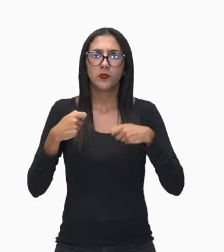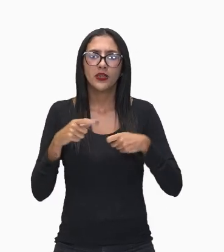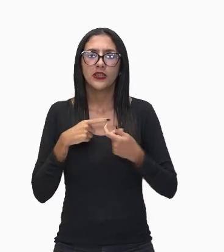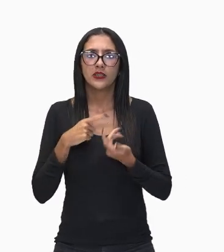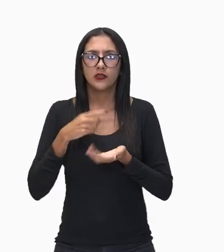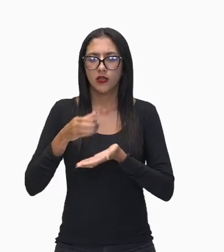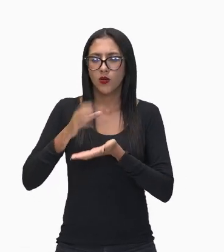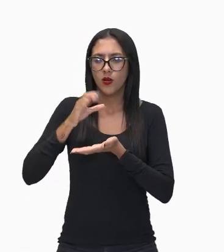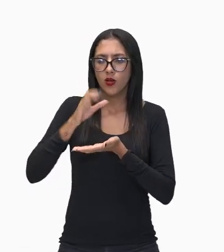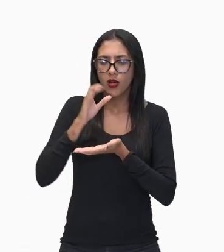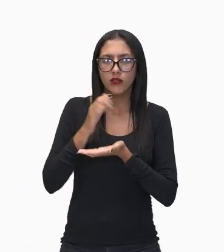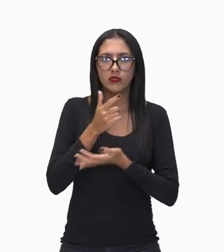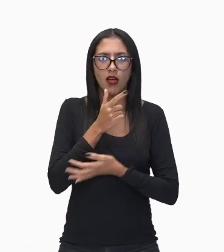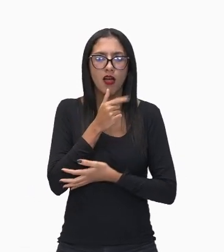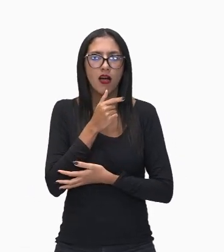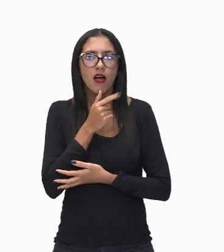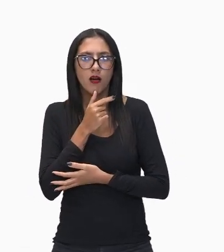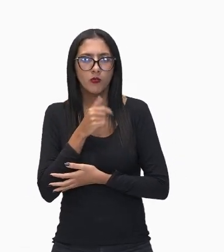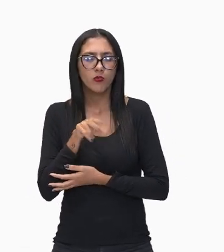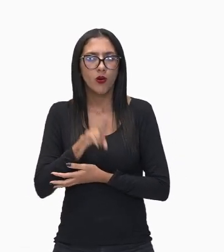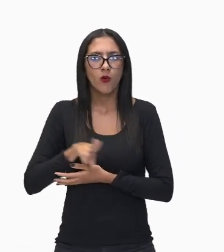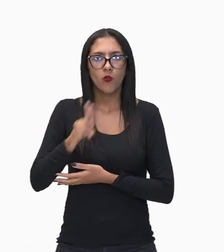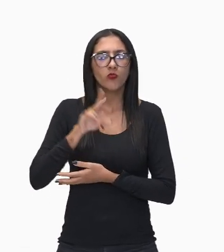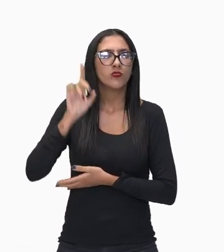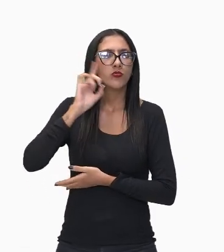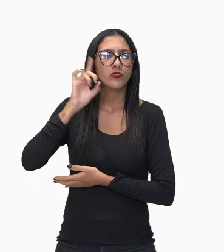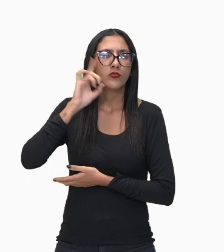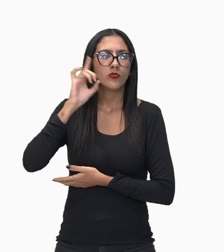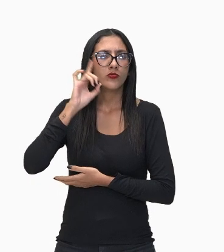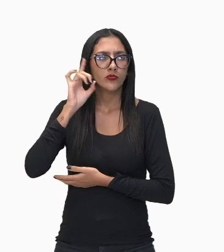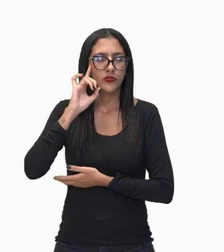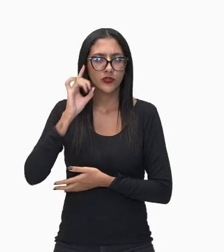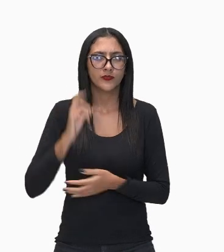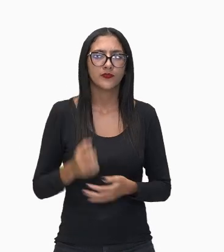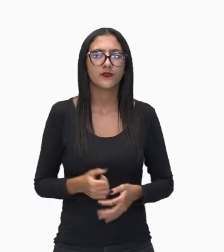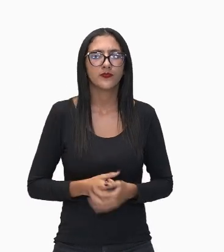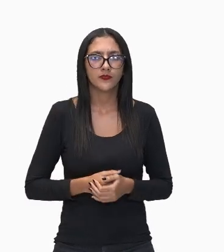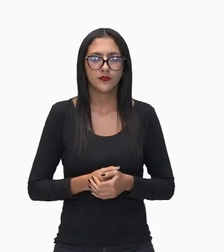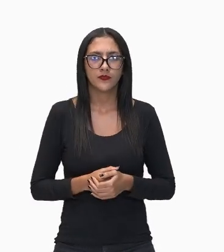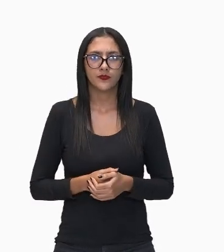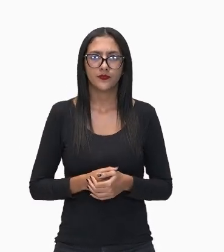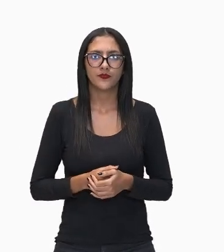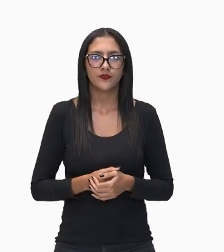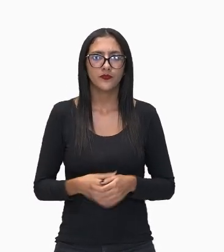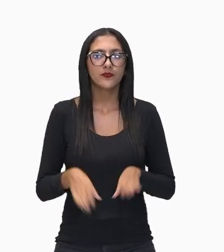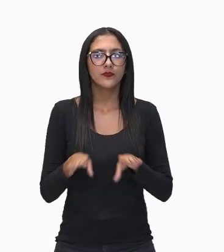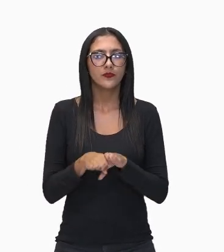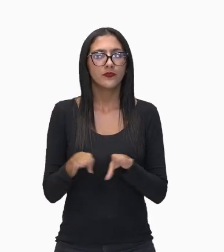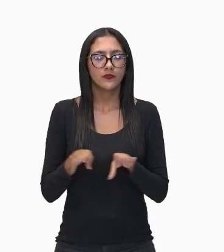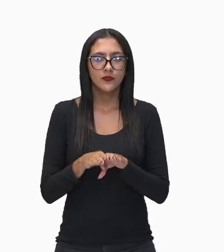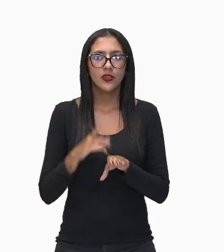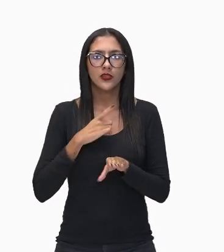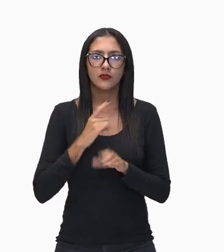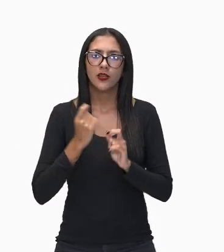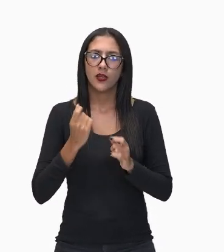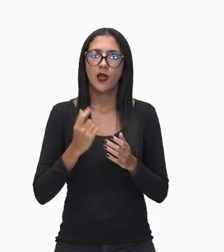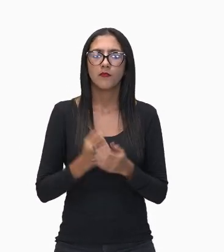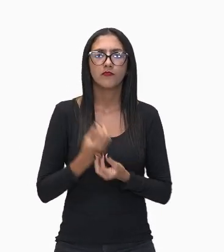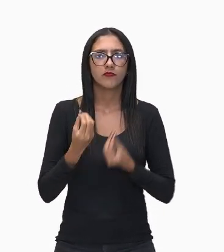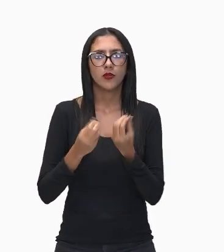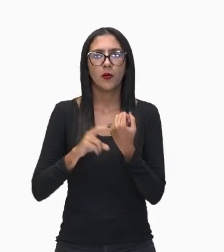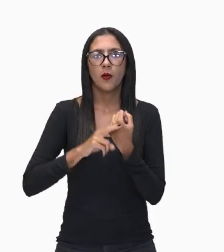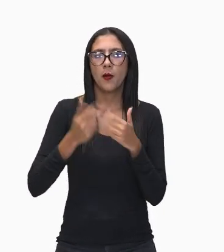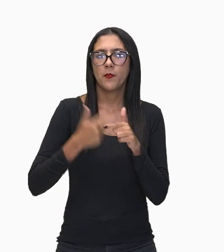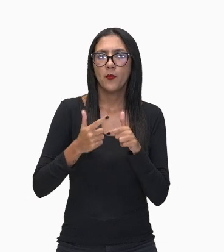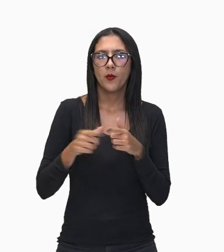cursos d'água para sua sobrevivência, né, acaba comprometendo a questão do turismo, né,